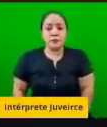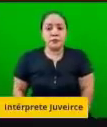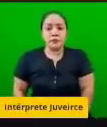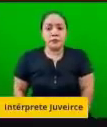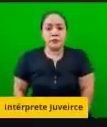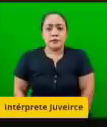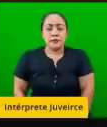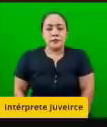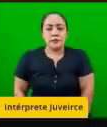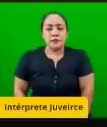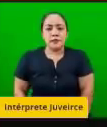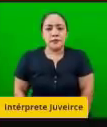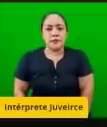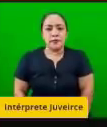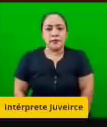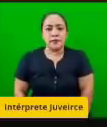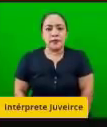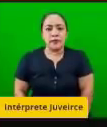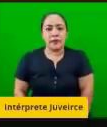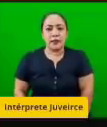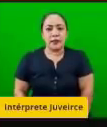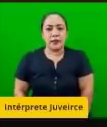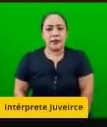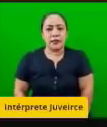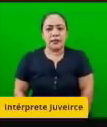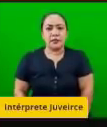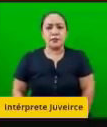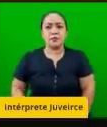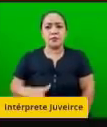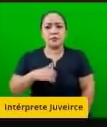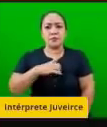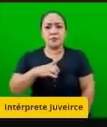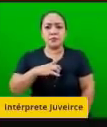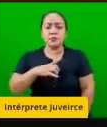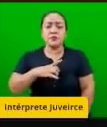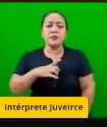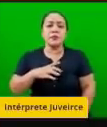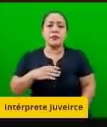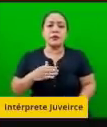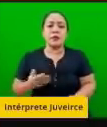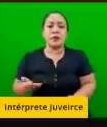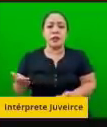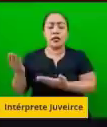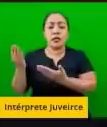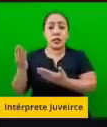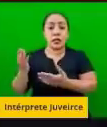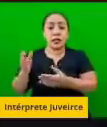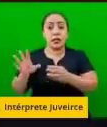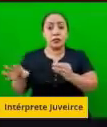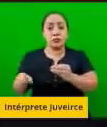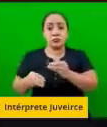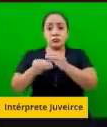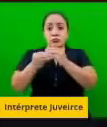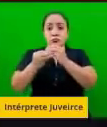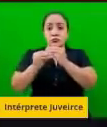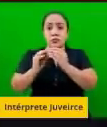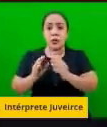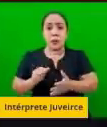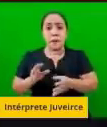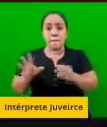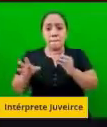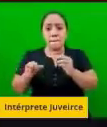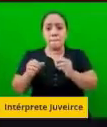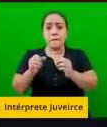Aqui nós temos o nosso enunciado. Como a gente pode perceber, é um enunciado breve, objetivo,